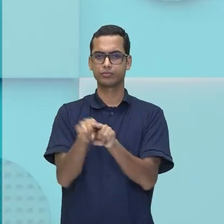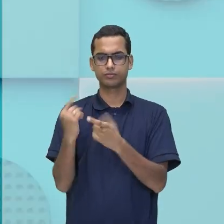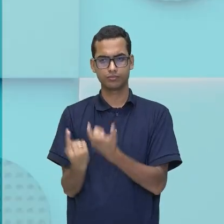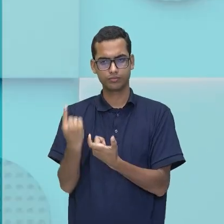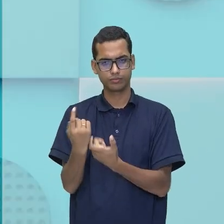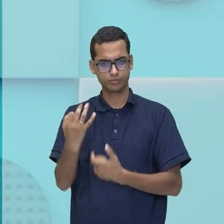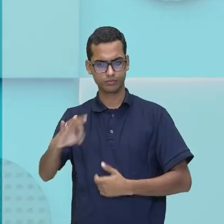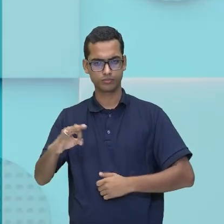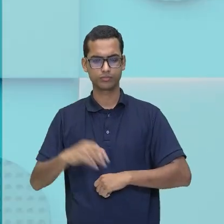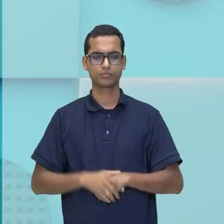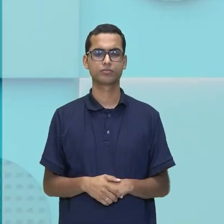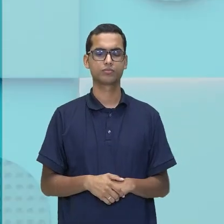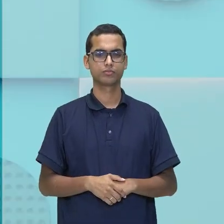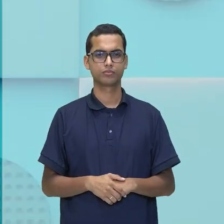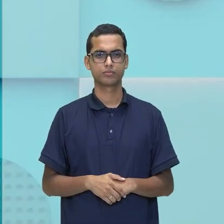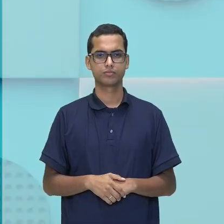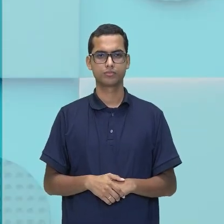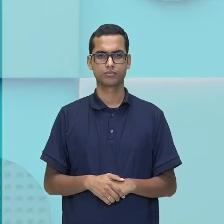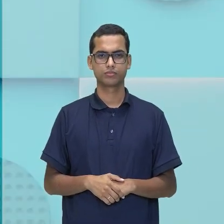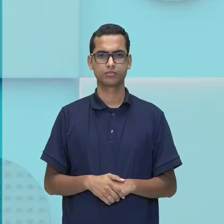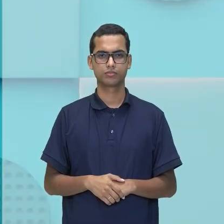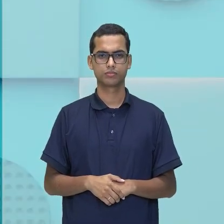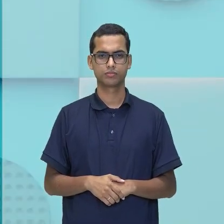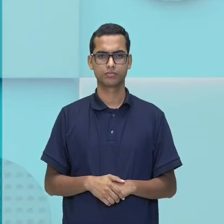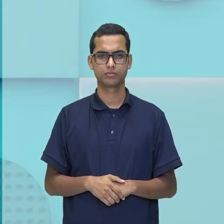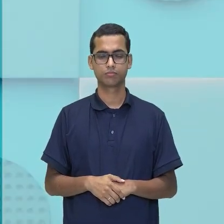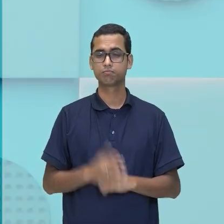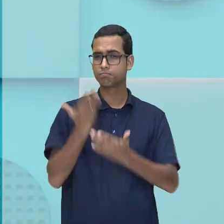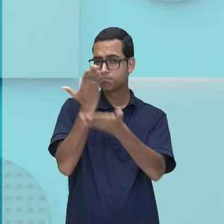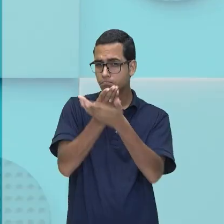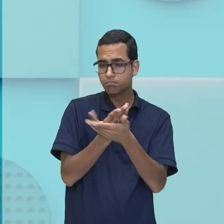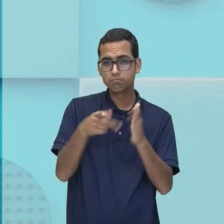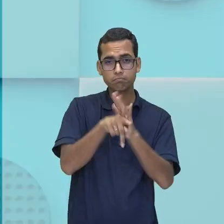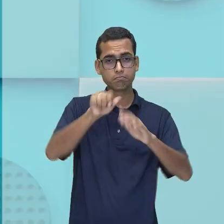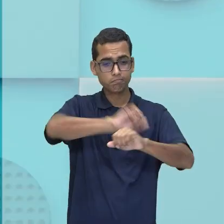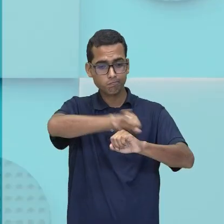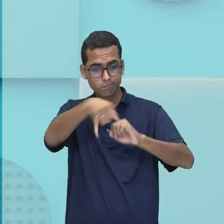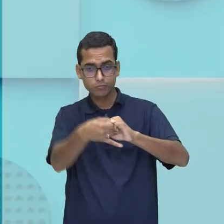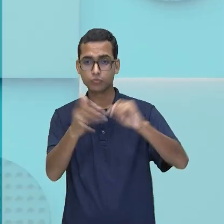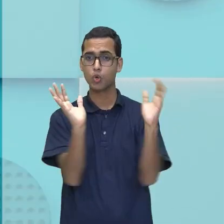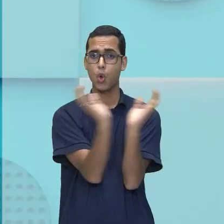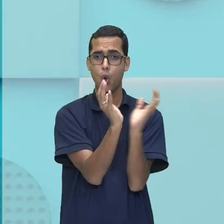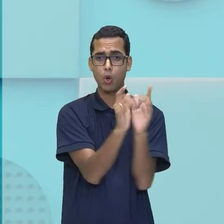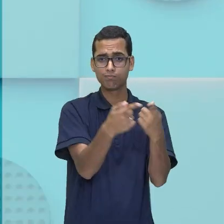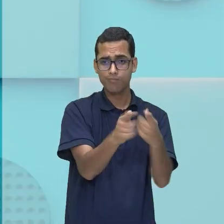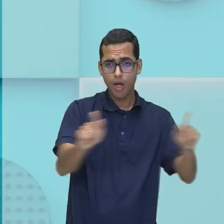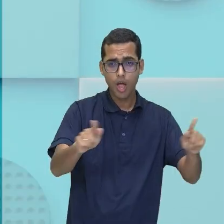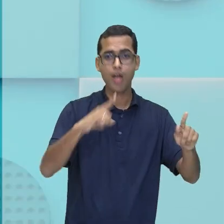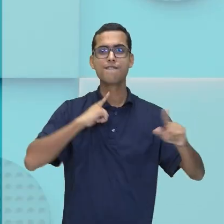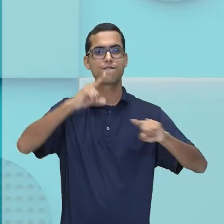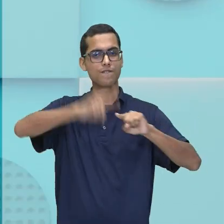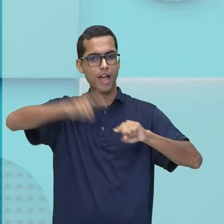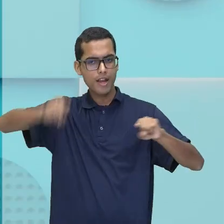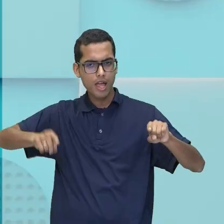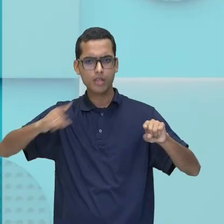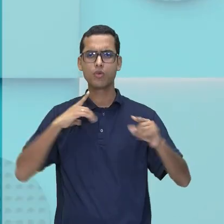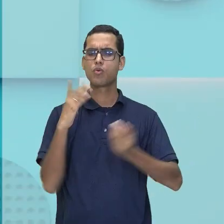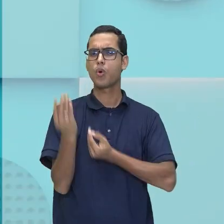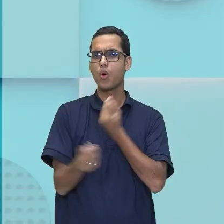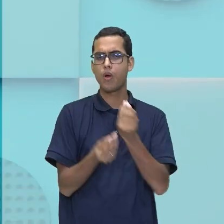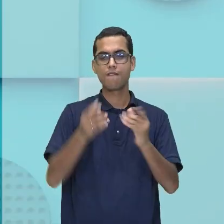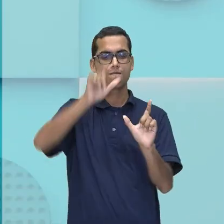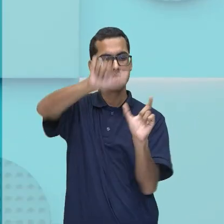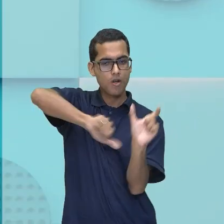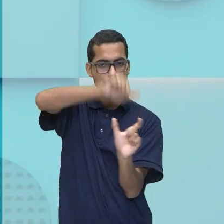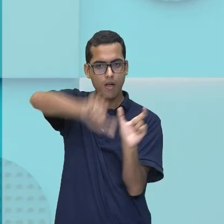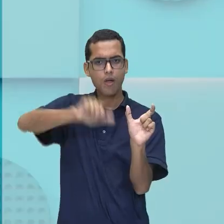feminino. Certo? E aí nós vimos que os adjetivos, ele é uma classe gramatical variável. Se é variável, ele vai